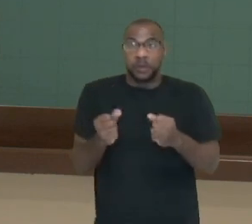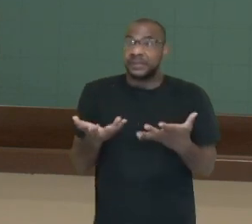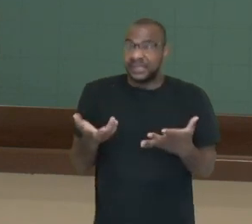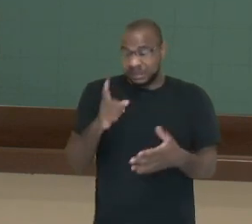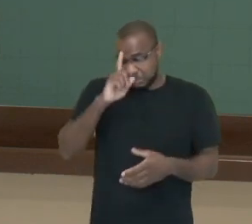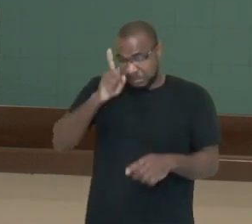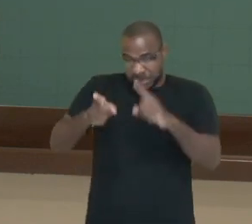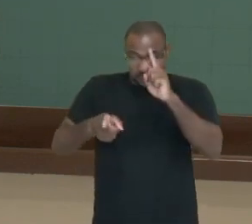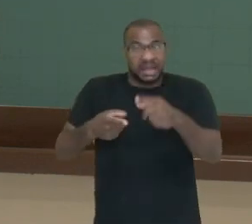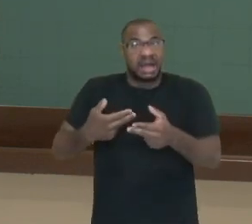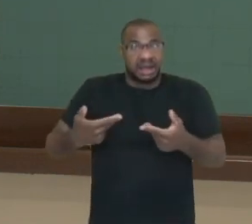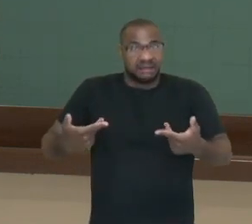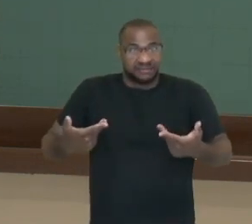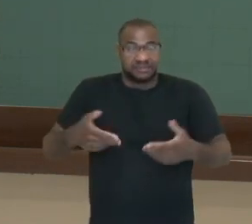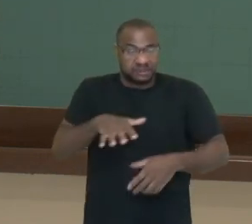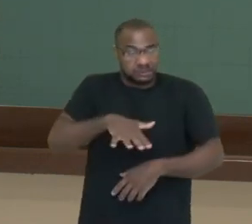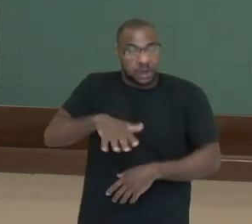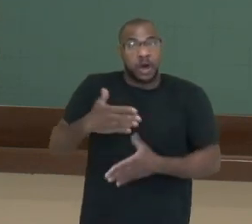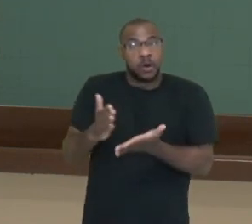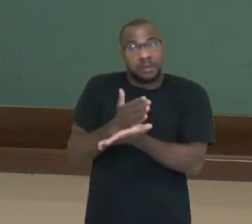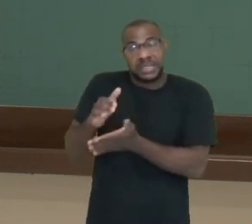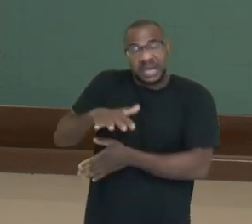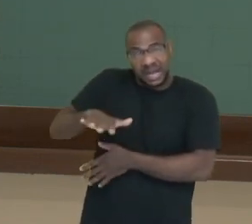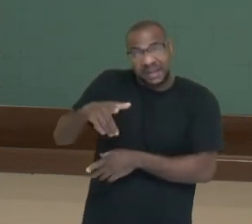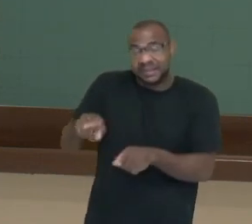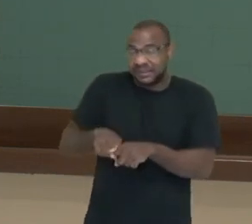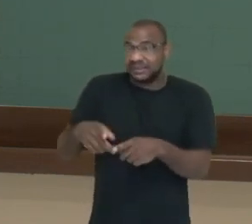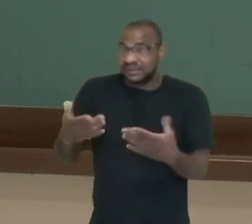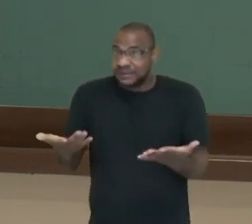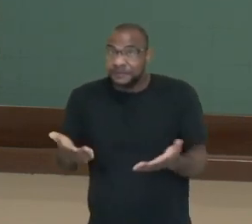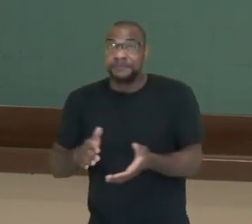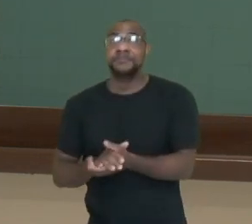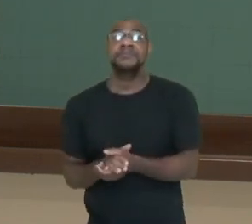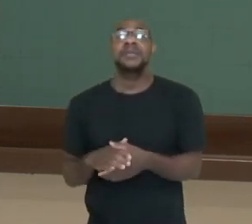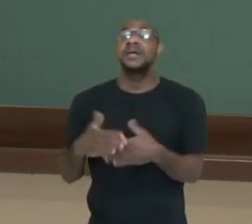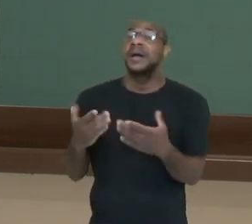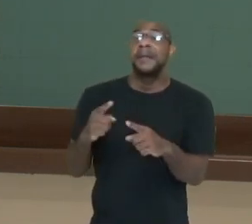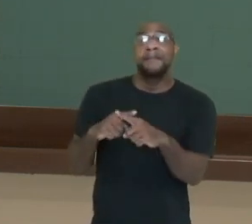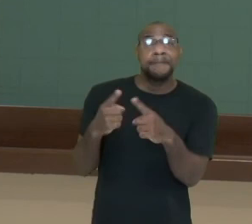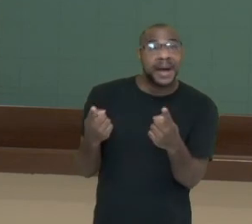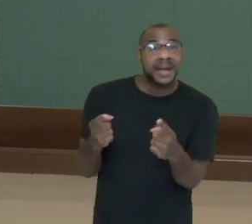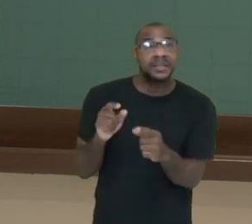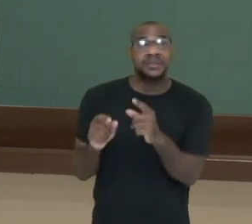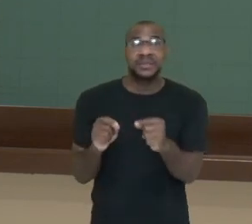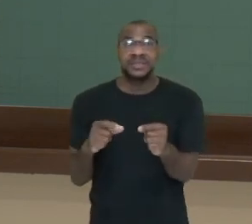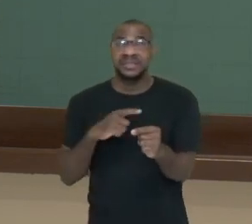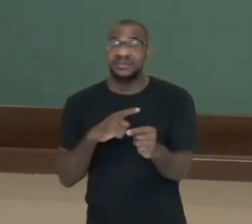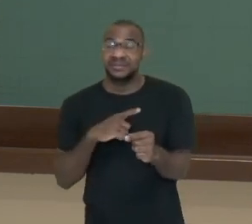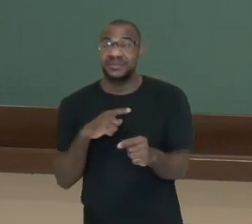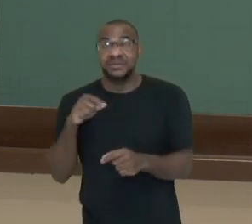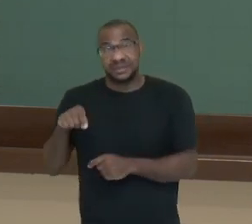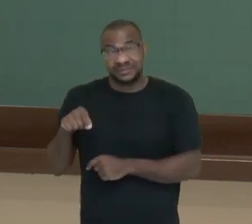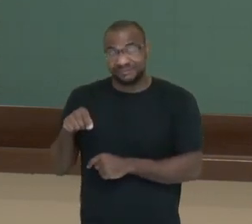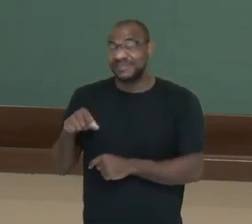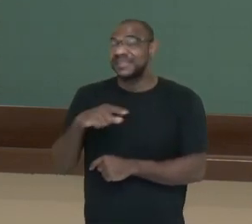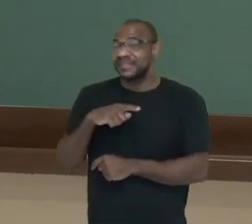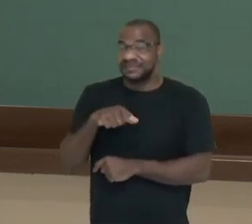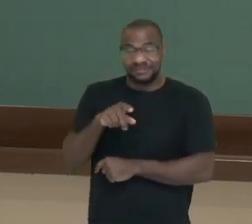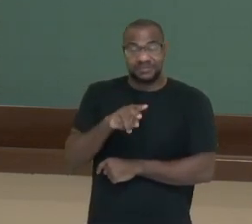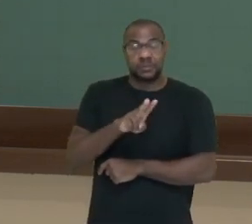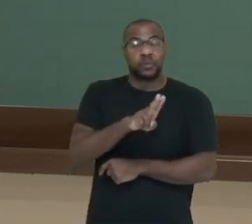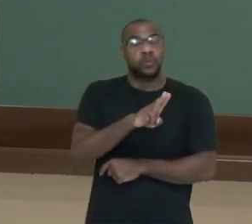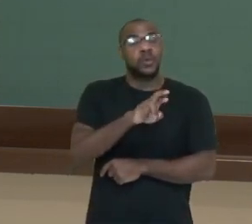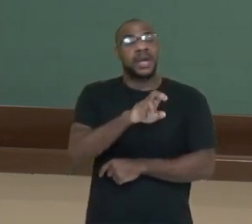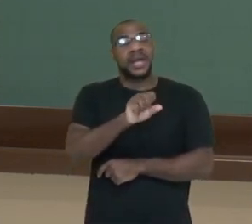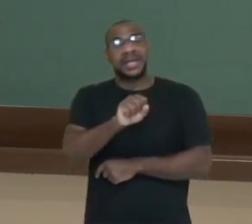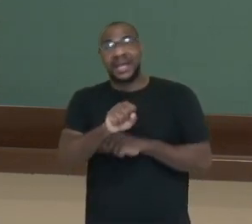Rússia. Não é o quesito militar, mas por pessoas que não são competentes, mas infligiram à União Soviética um declínio